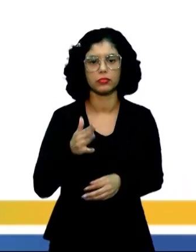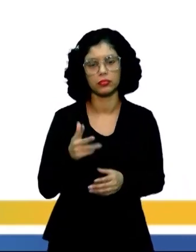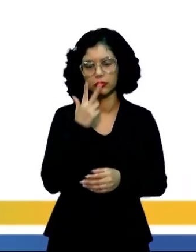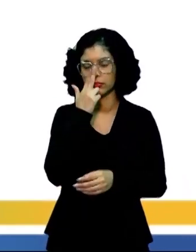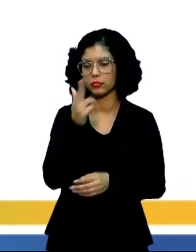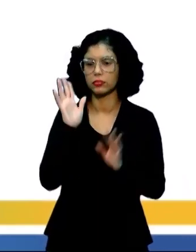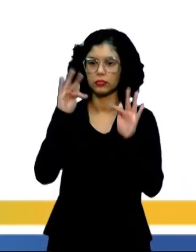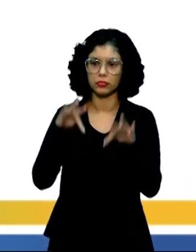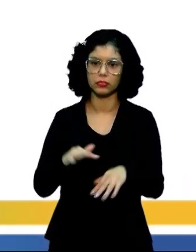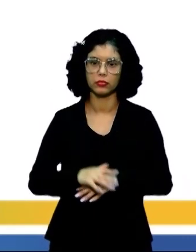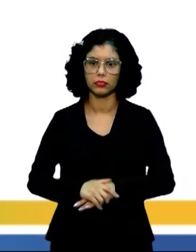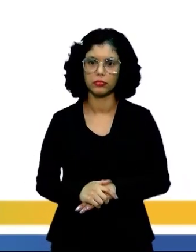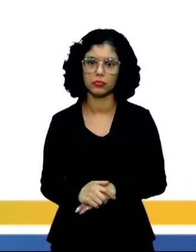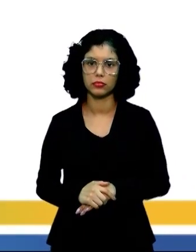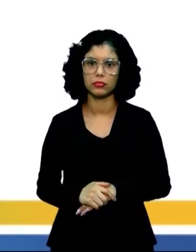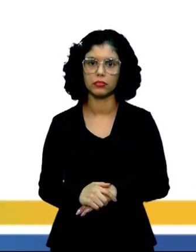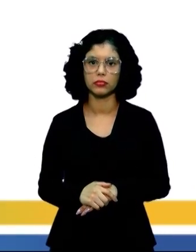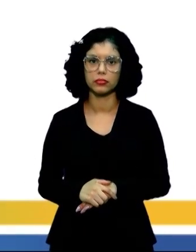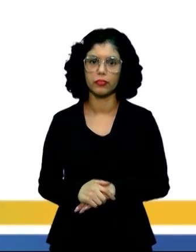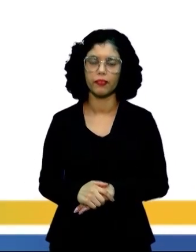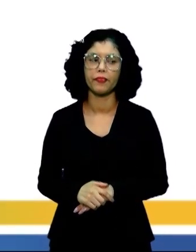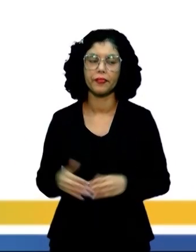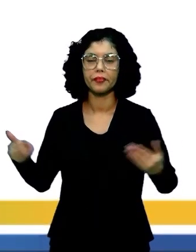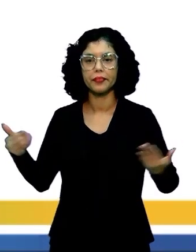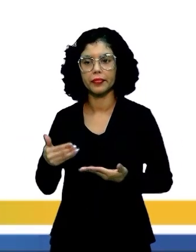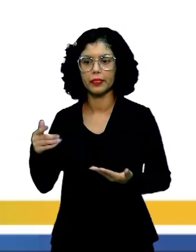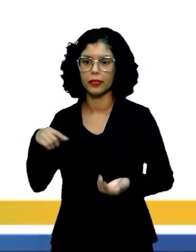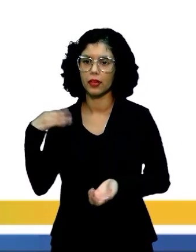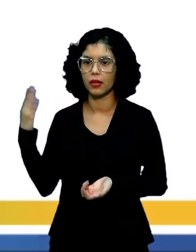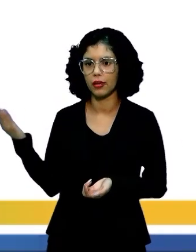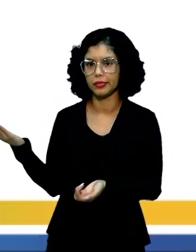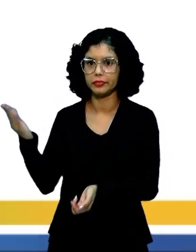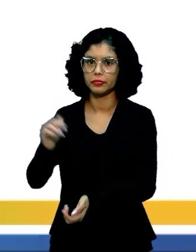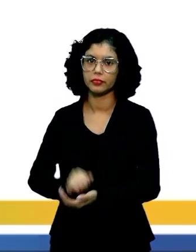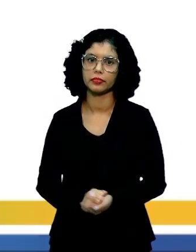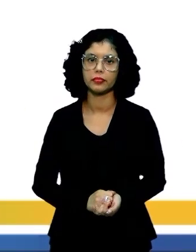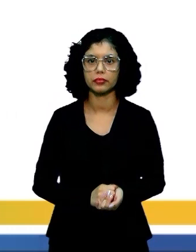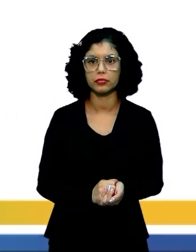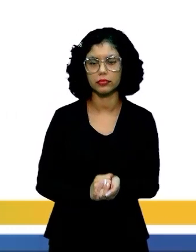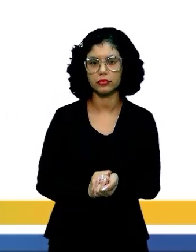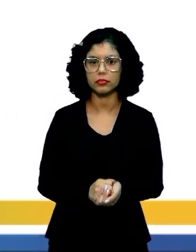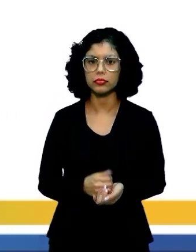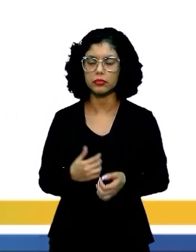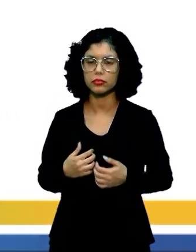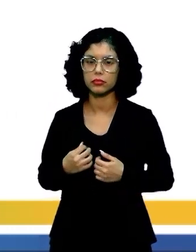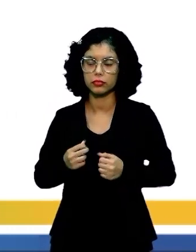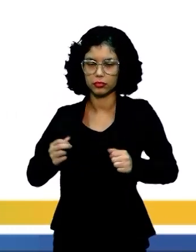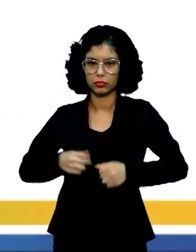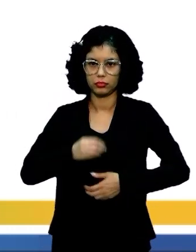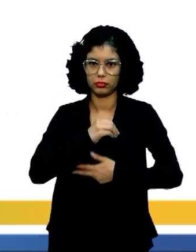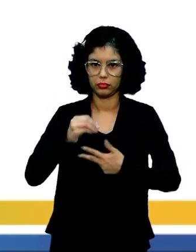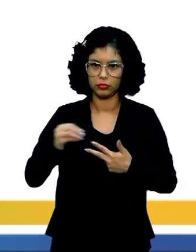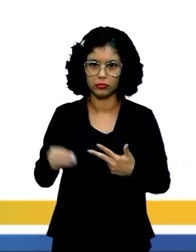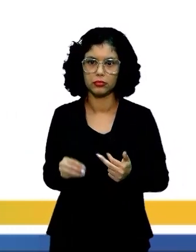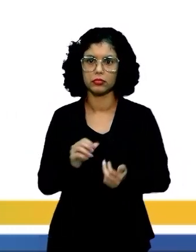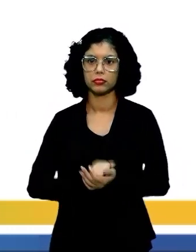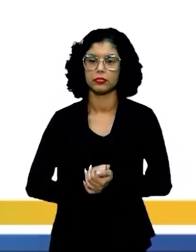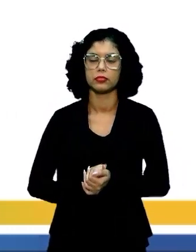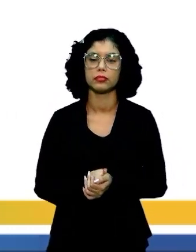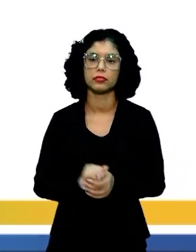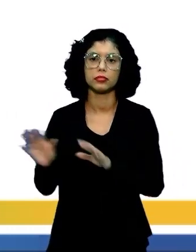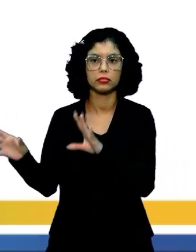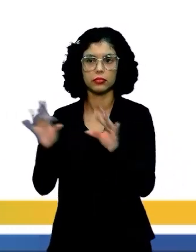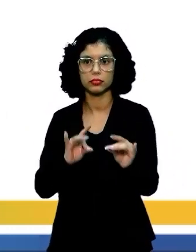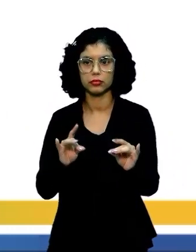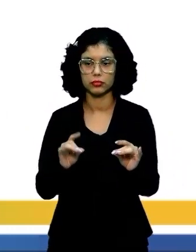no final do conto. Agora, vamos à nossa questão do Enem. Essa questão aí,